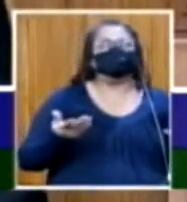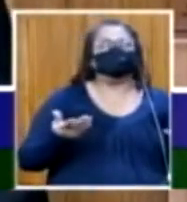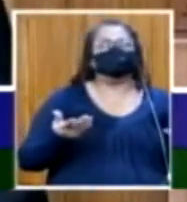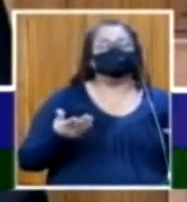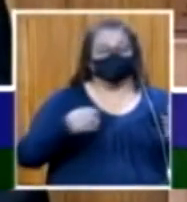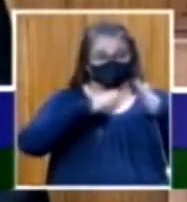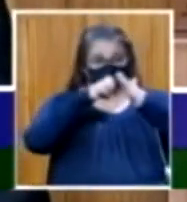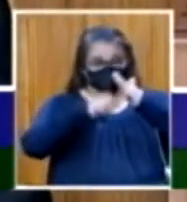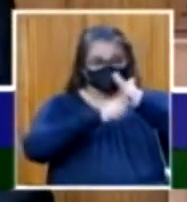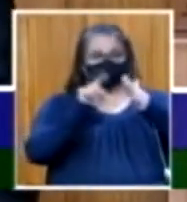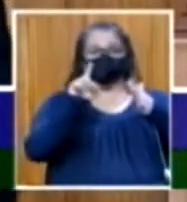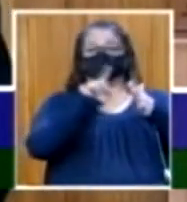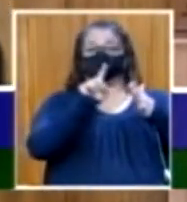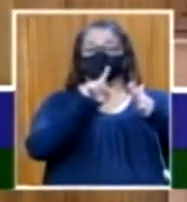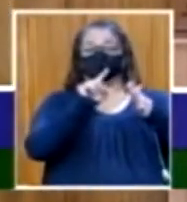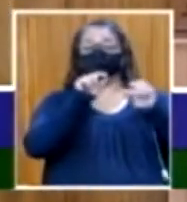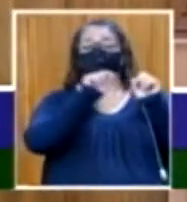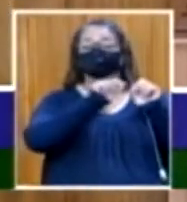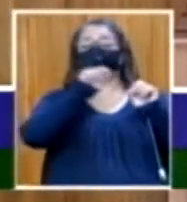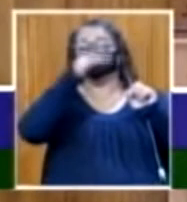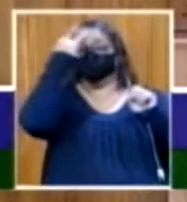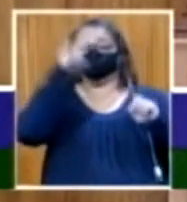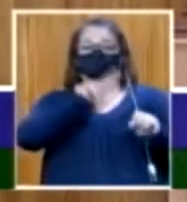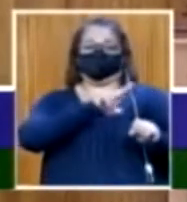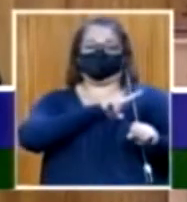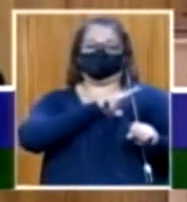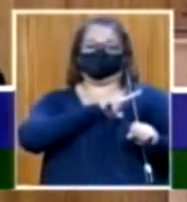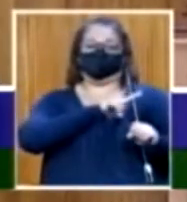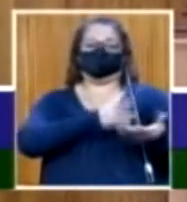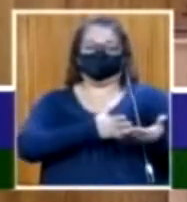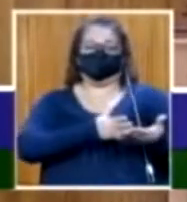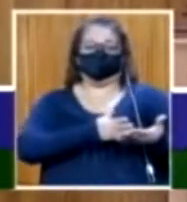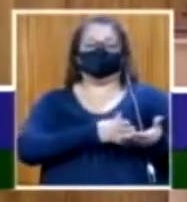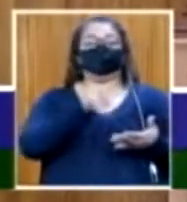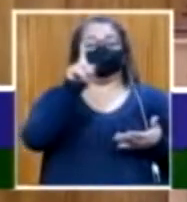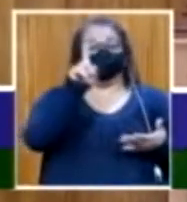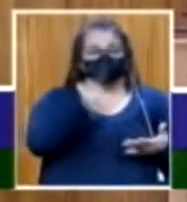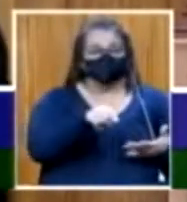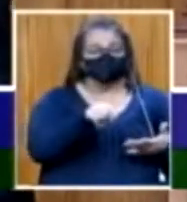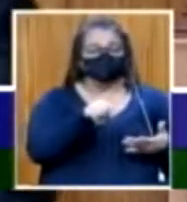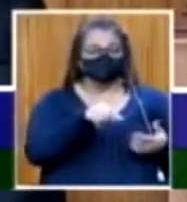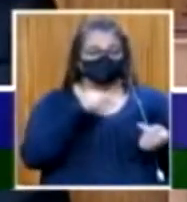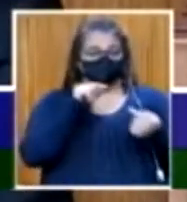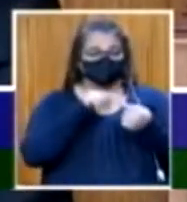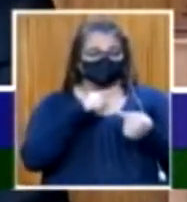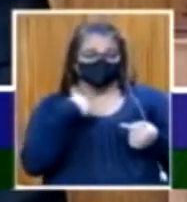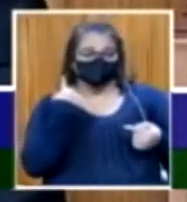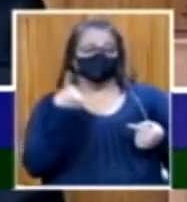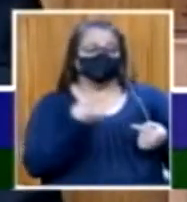para o empresário. Nós estamos falando de algo que é para o cidadão. Isso motivou, e eu não estou...